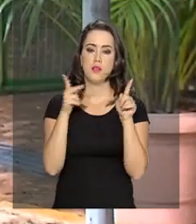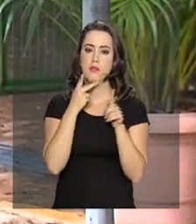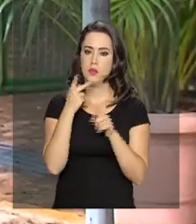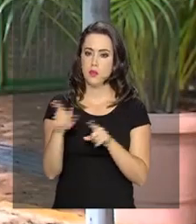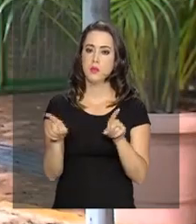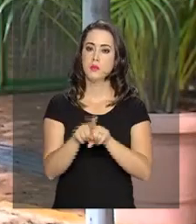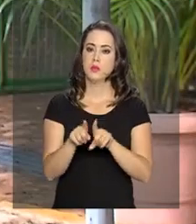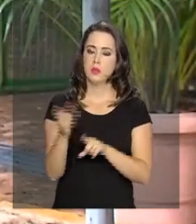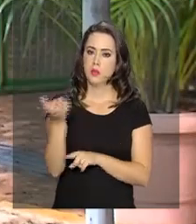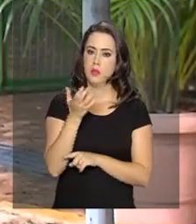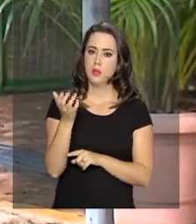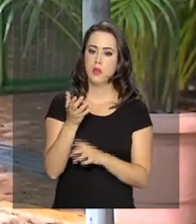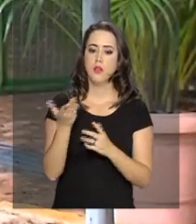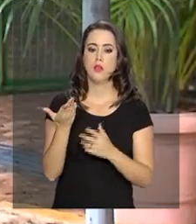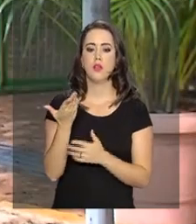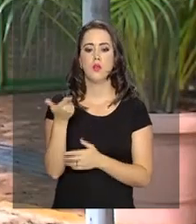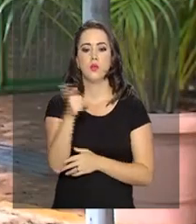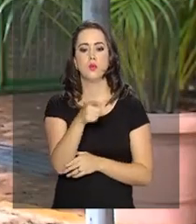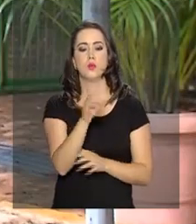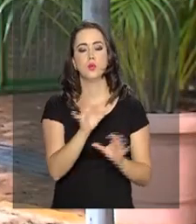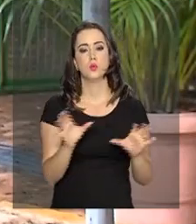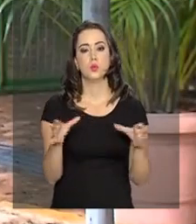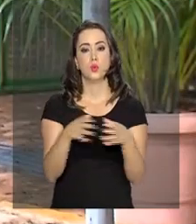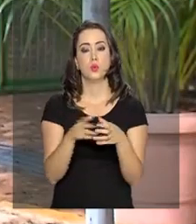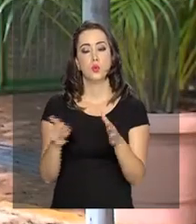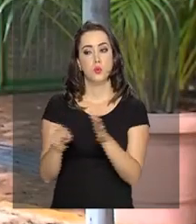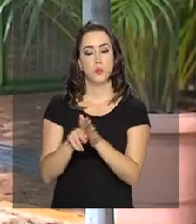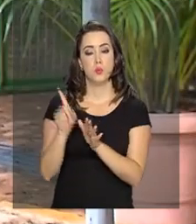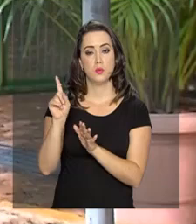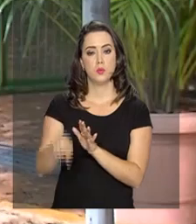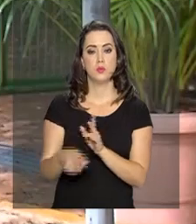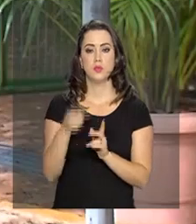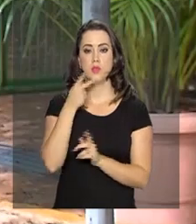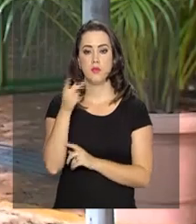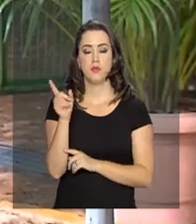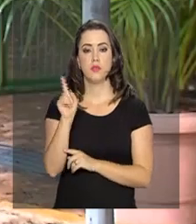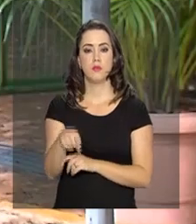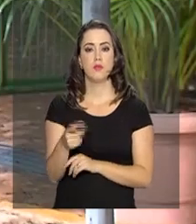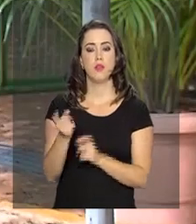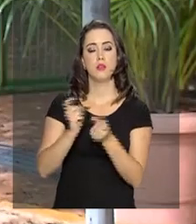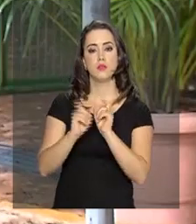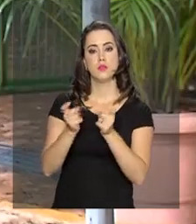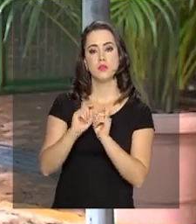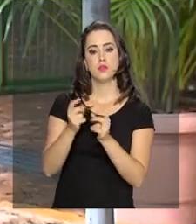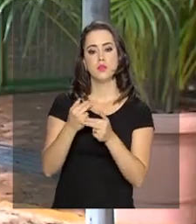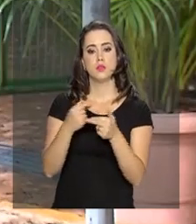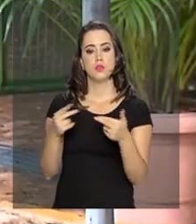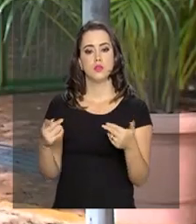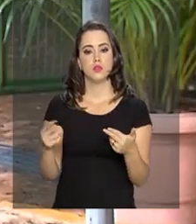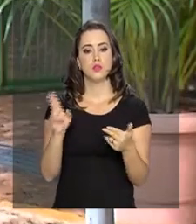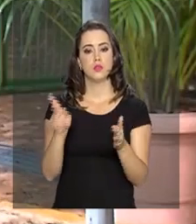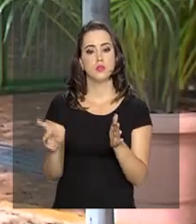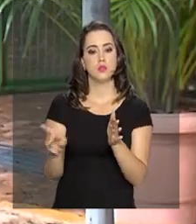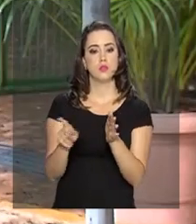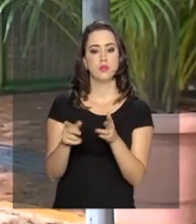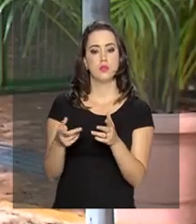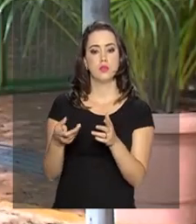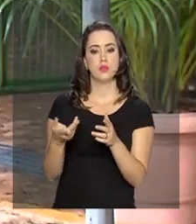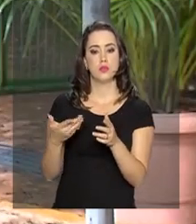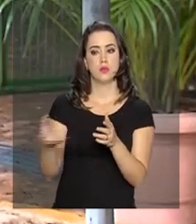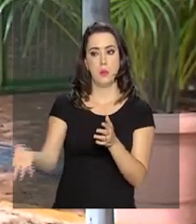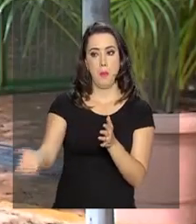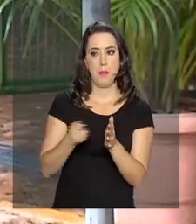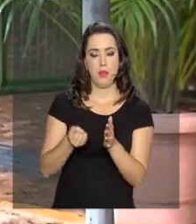também pretende revitalizar uma outra área desse órgão, que diz respeito à gestão de objetos e artigos